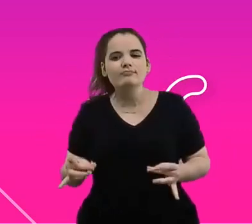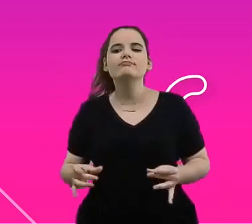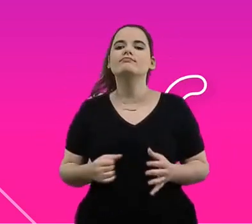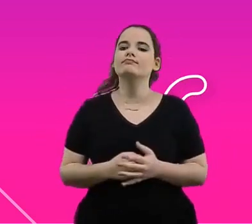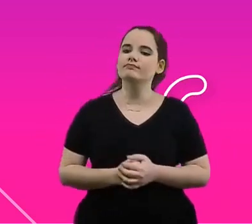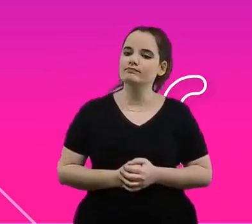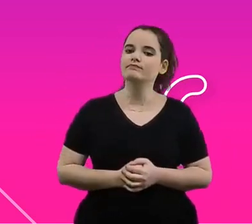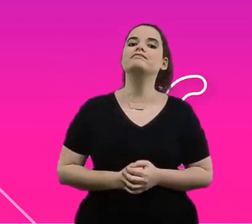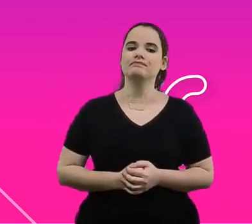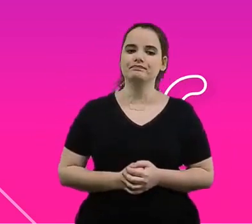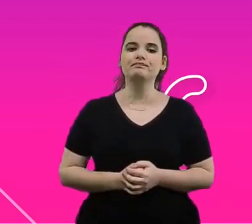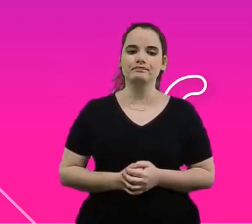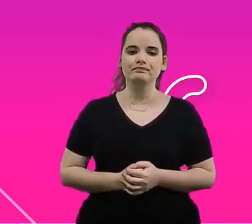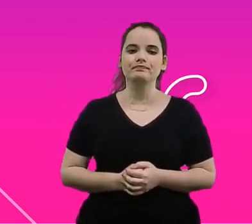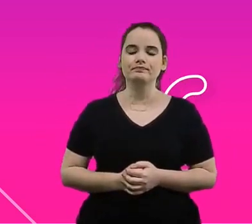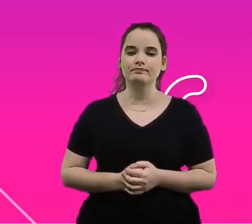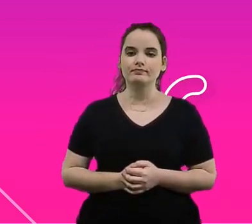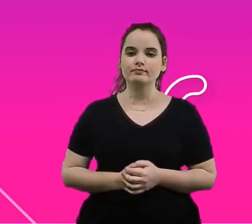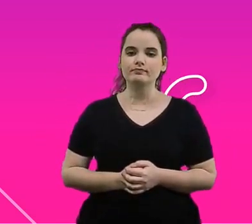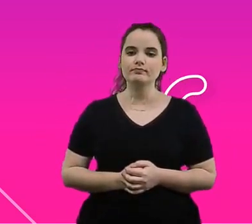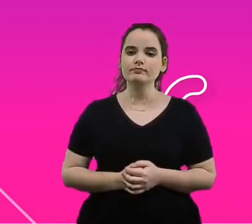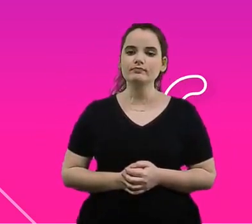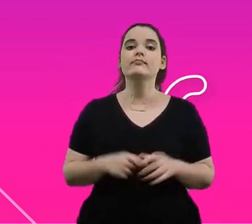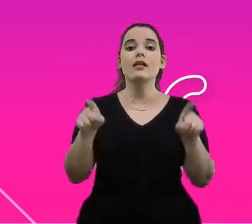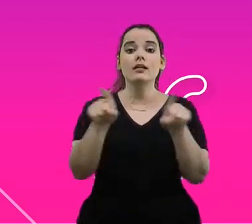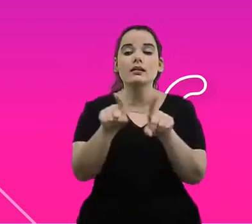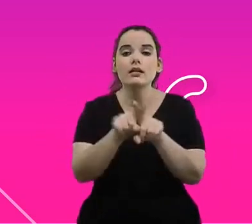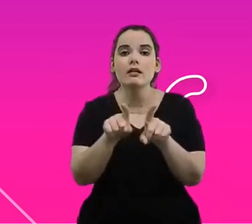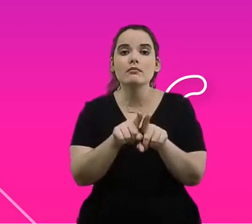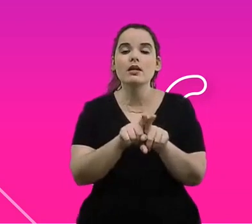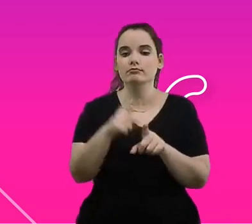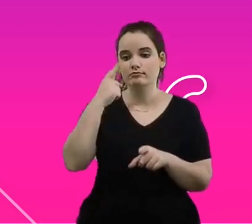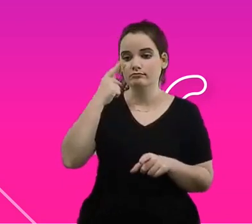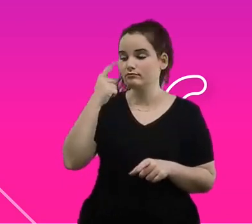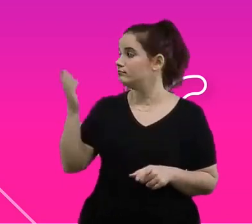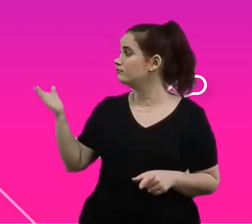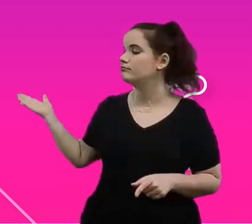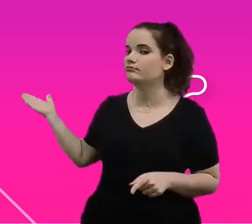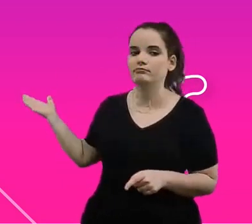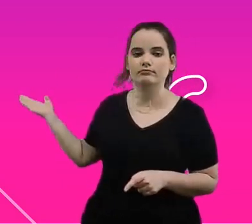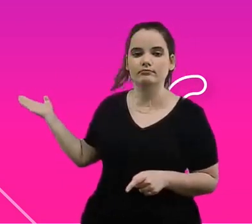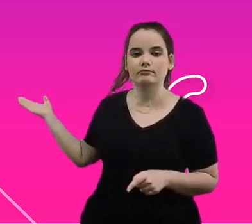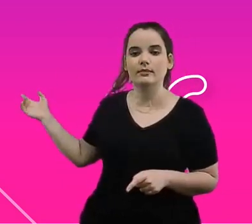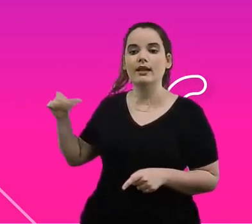detalhamento. A gente consegue ver por função orçamentária, que é